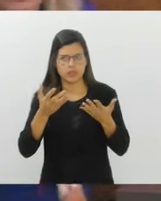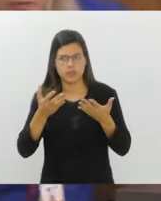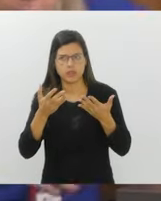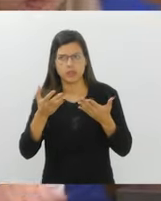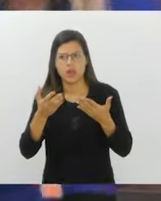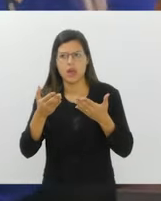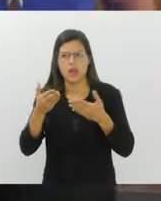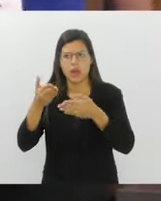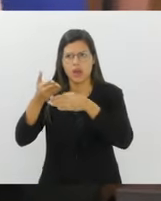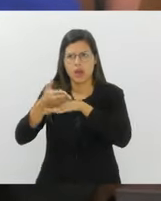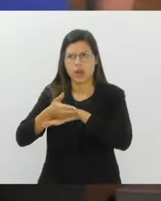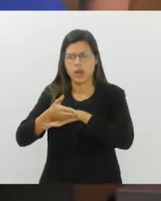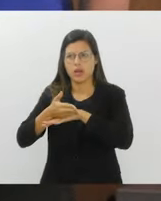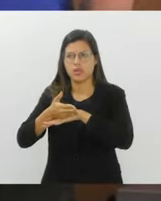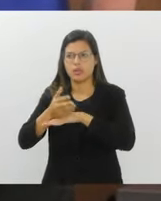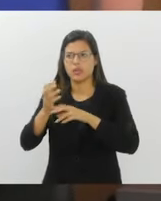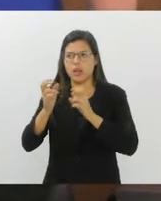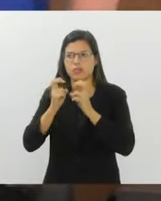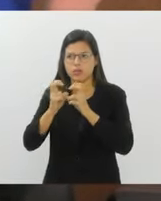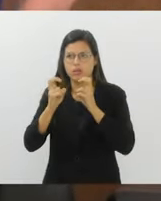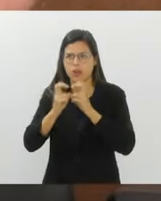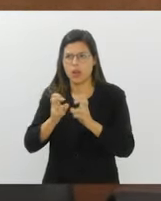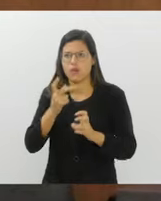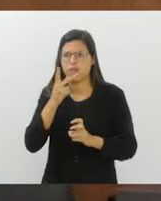trem, eu vou te dizer que vai ter arrastão.